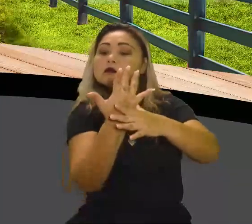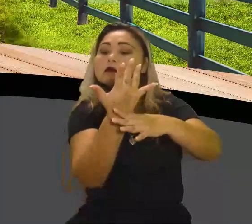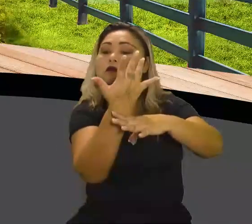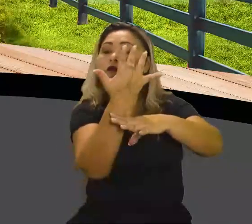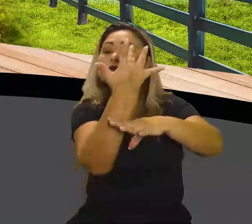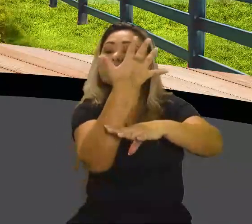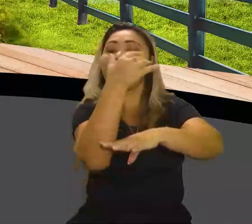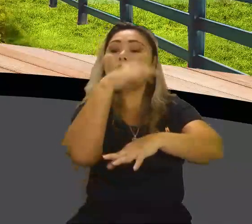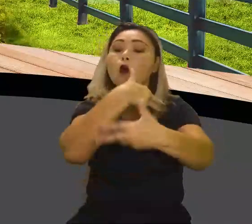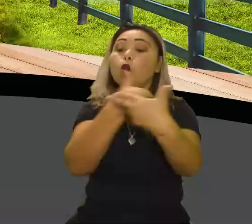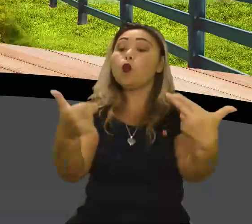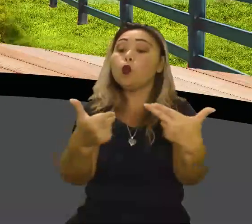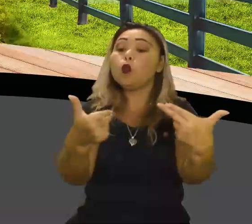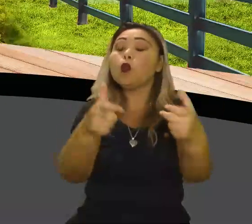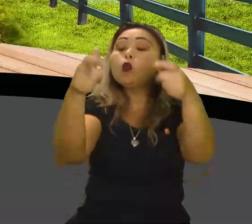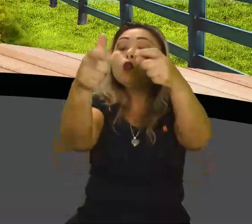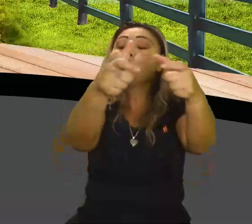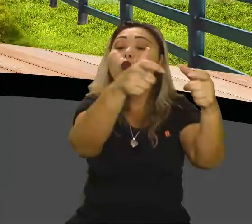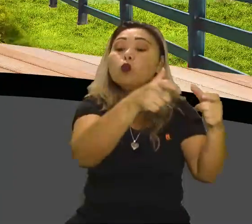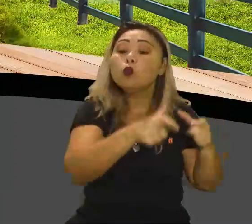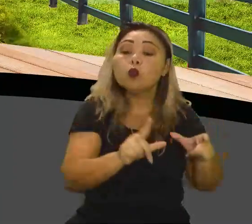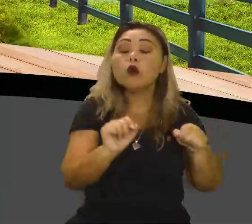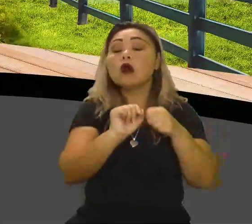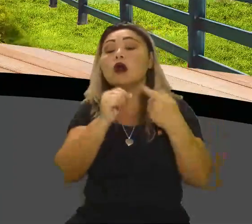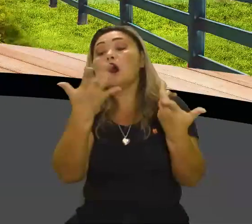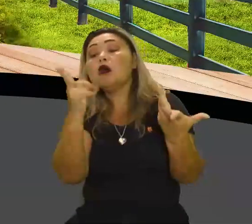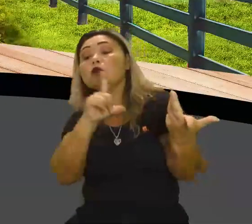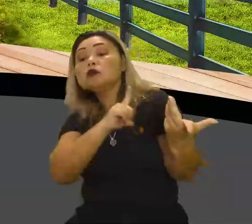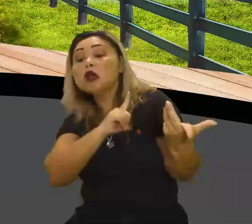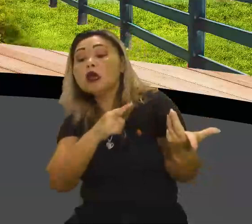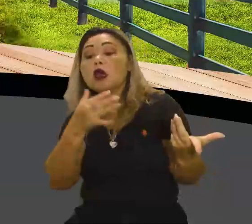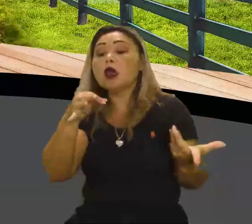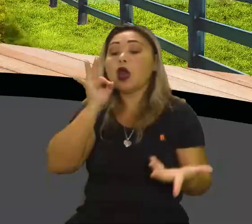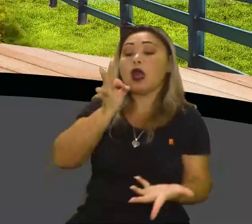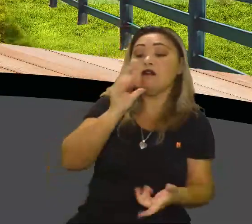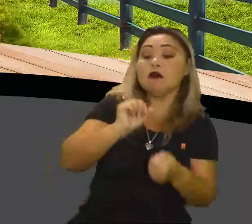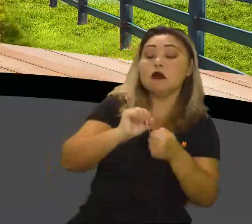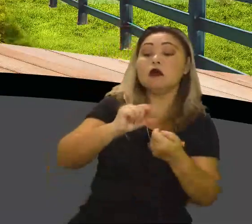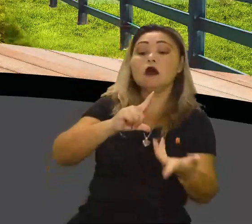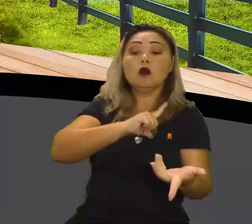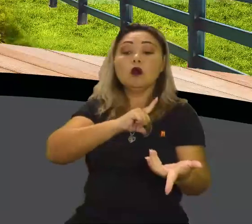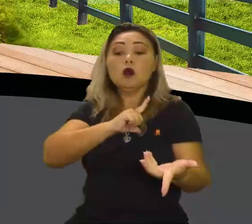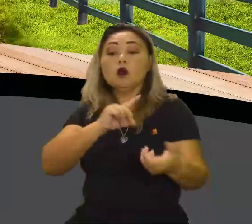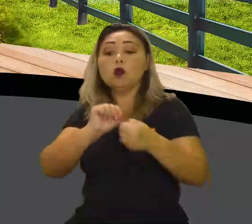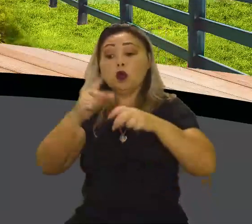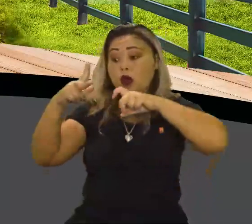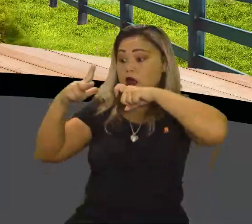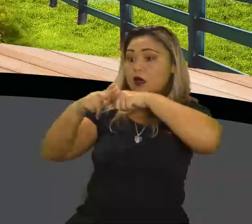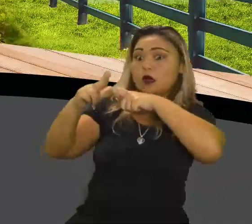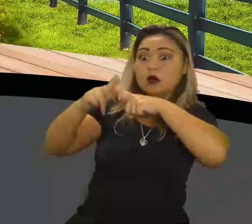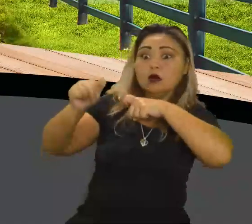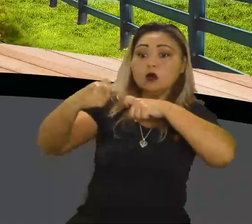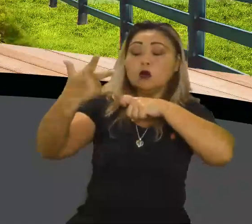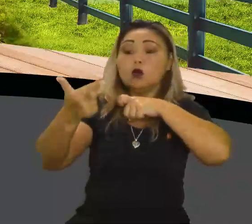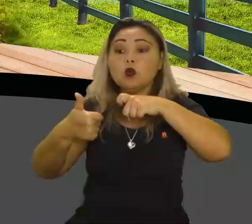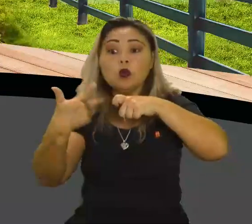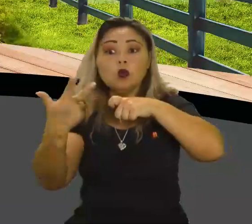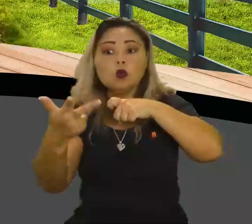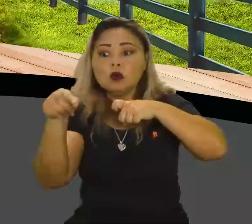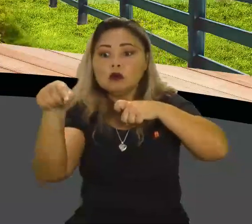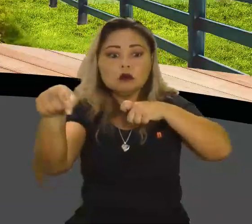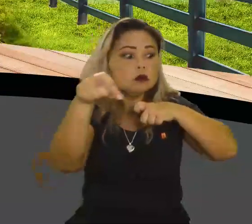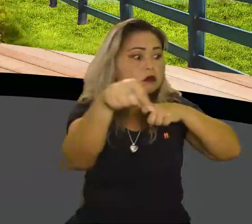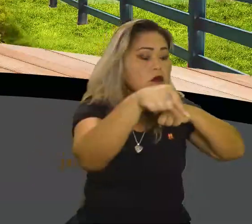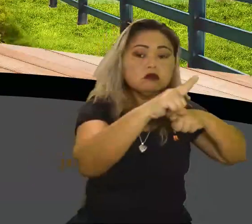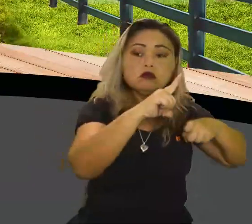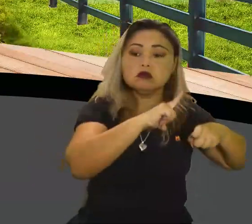fruticultura. Aonde estão localizadas a produção de café? Aonde estão localizadas as produções de cupuaçu? Qual é o tipo? Aonde